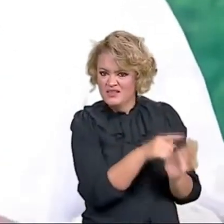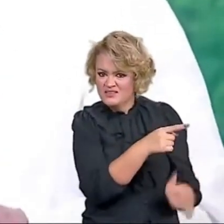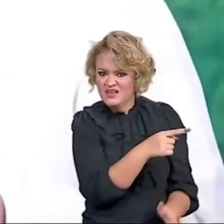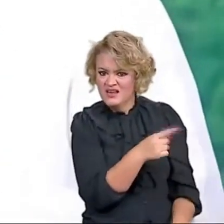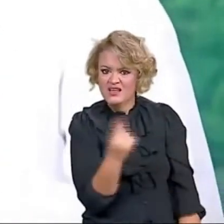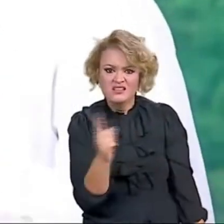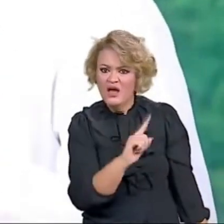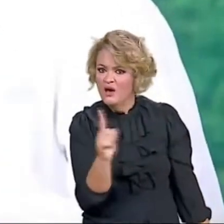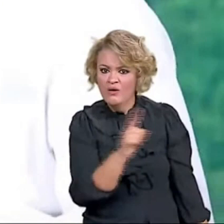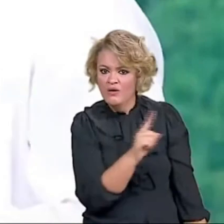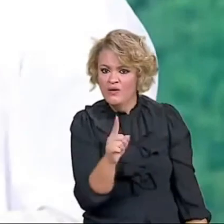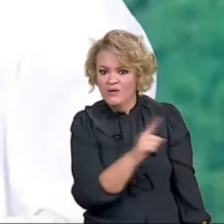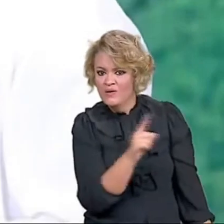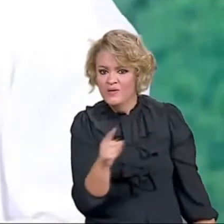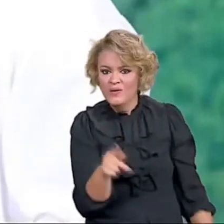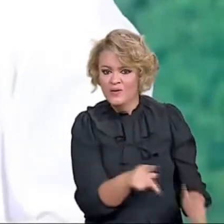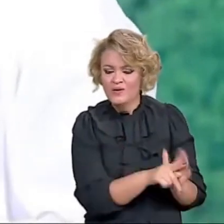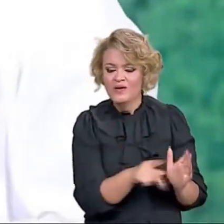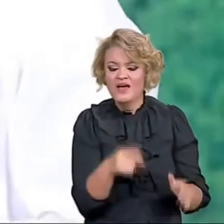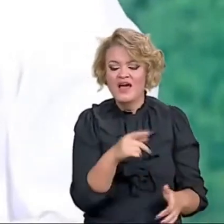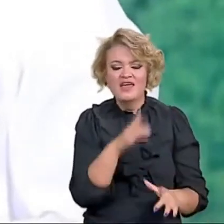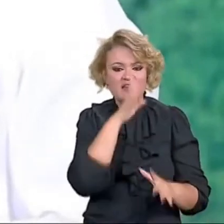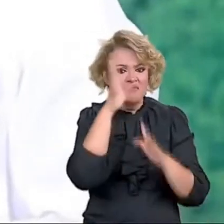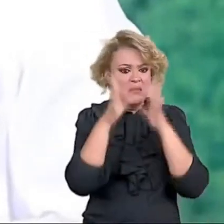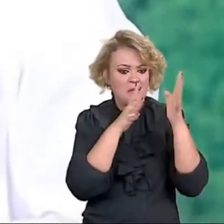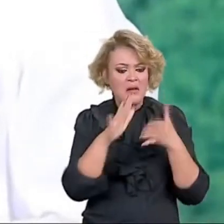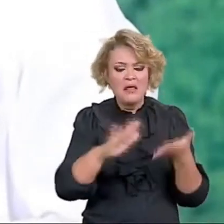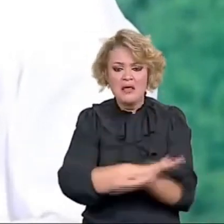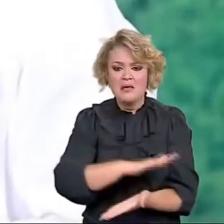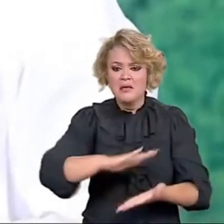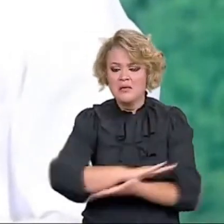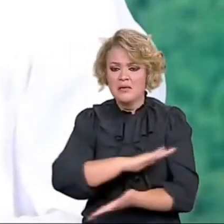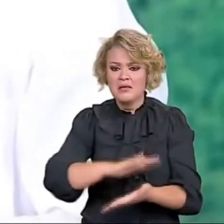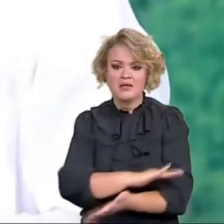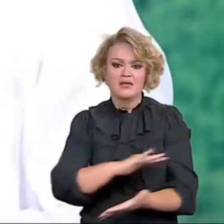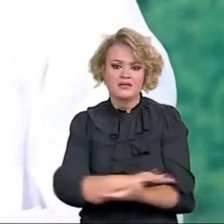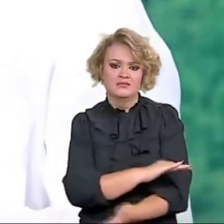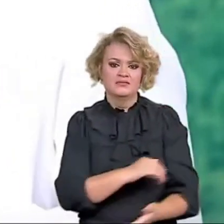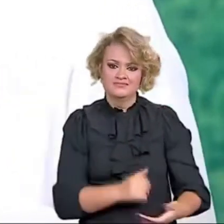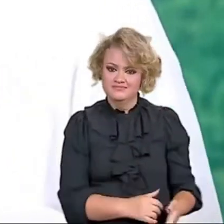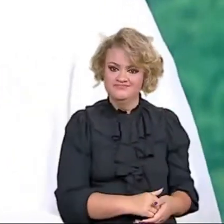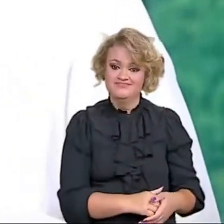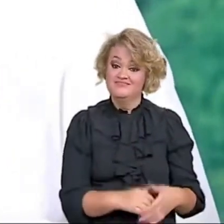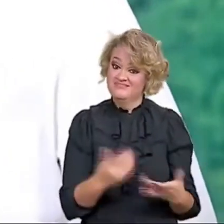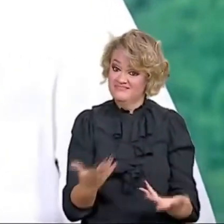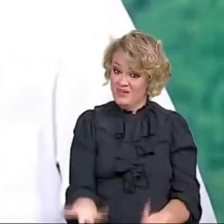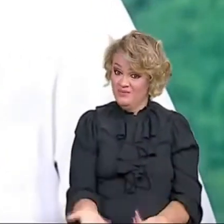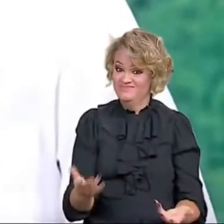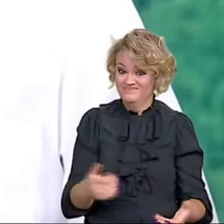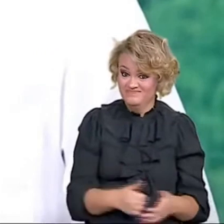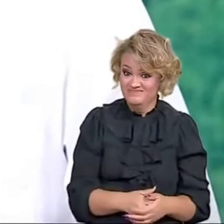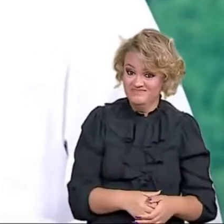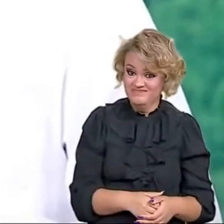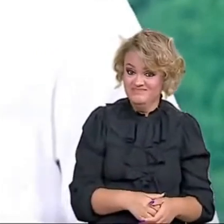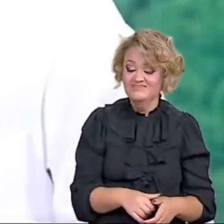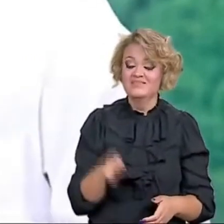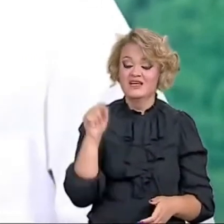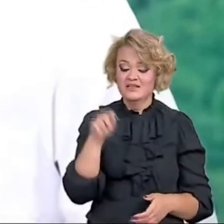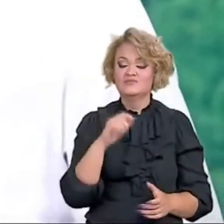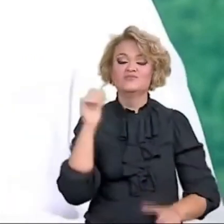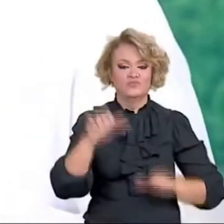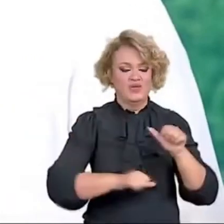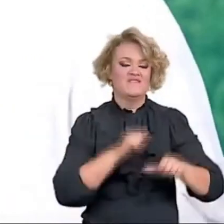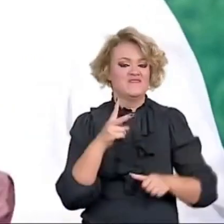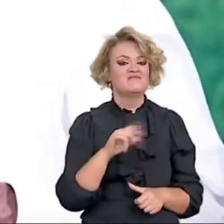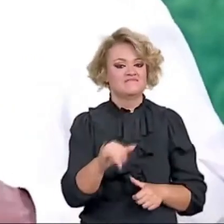fora e destruindo o patrimônio ambiental da humanidade. Então, meu caro, isso vai mudar.